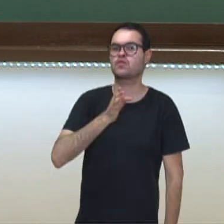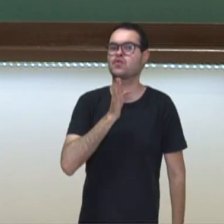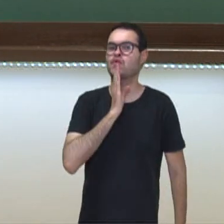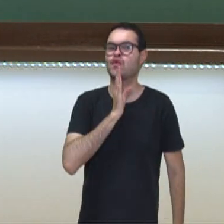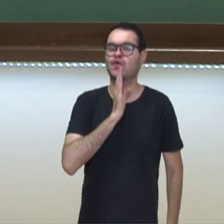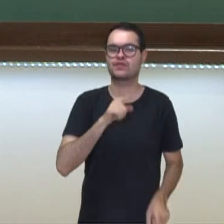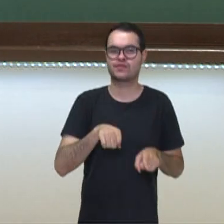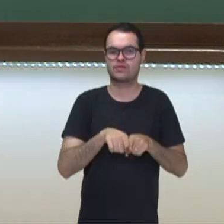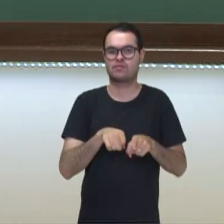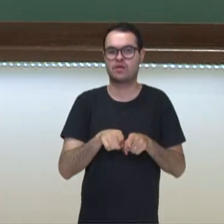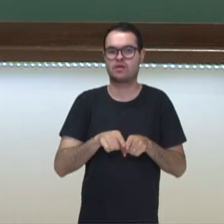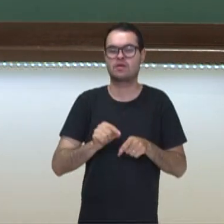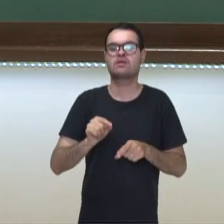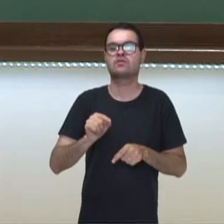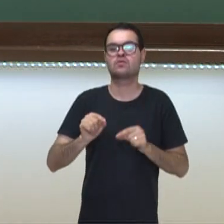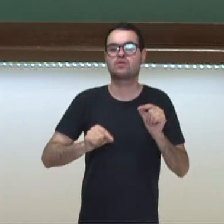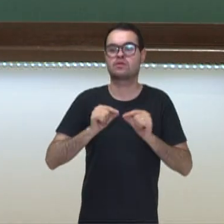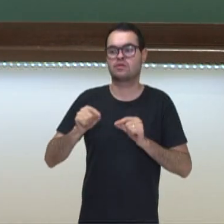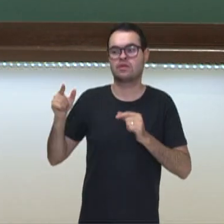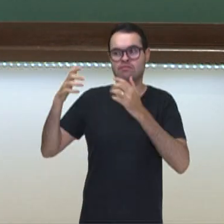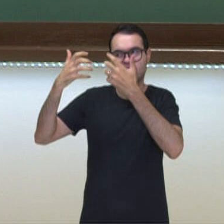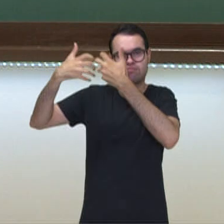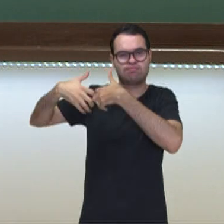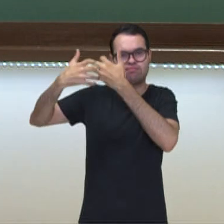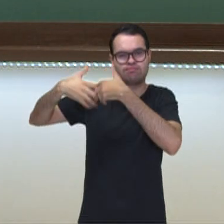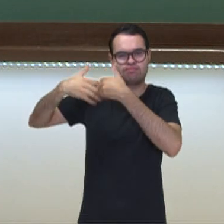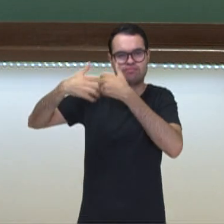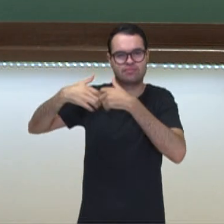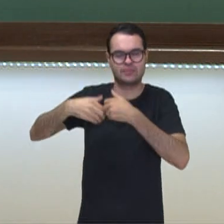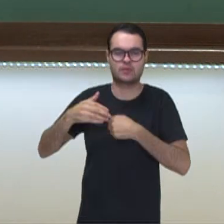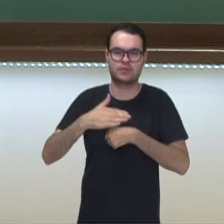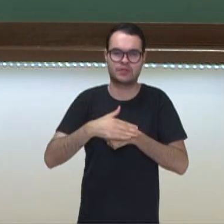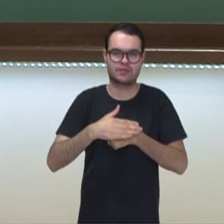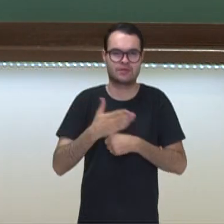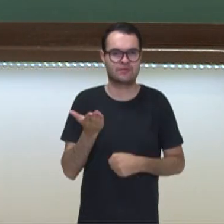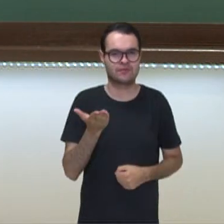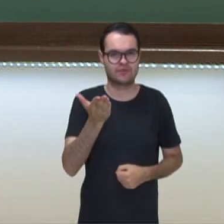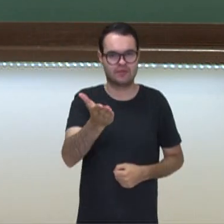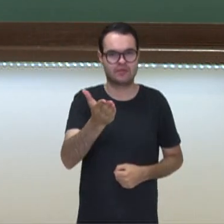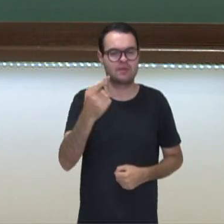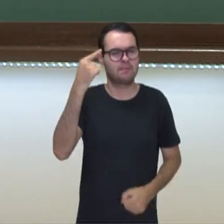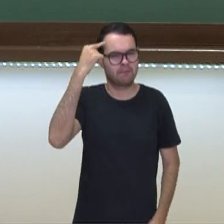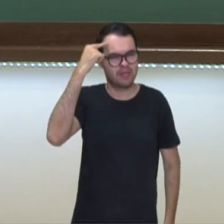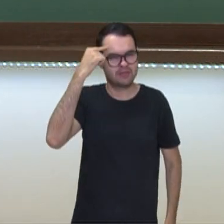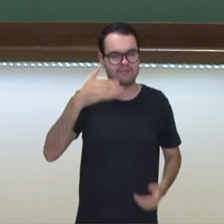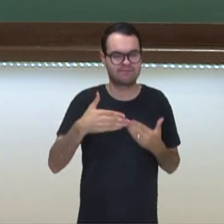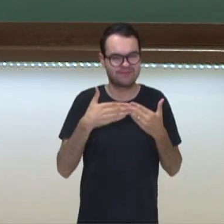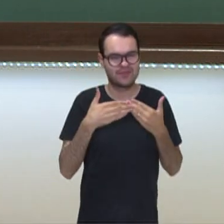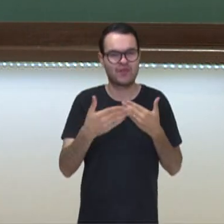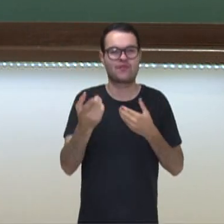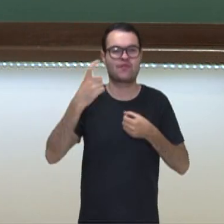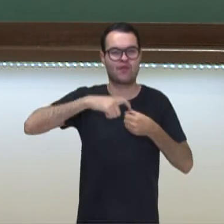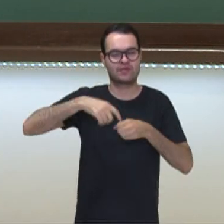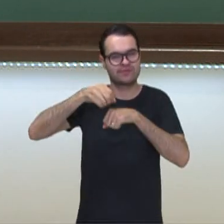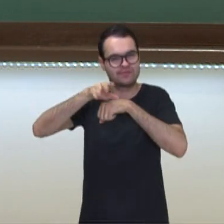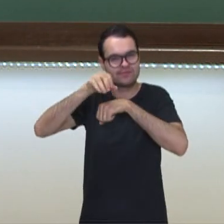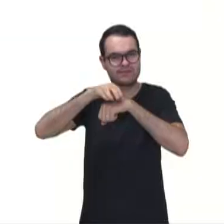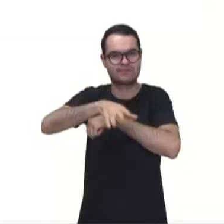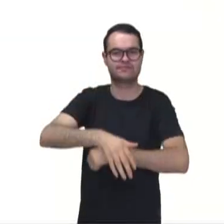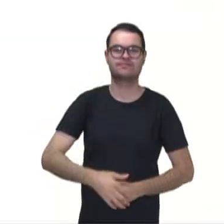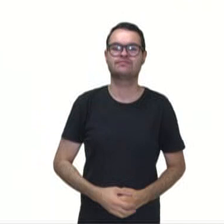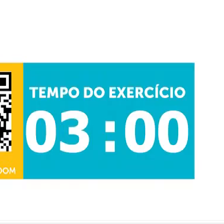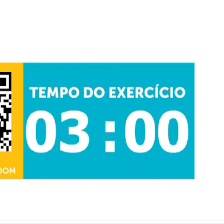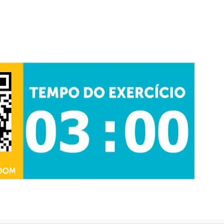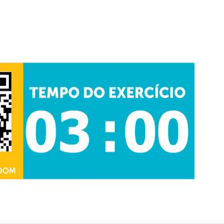autor dessa reflexão. Eu vou dar um tempinho para vocês, pensem aí que eu já volto comentando o gabarito.